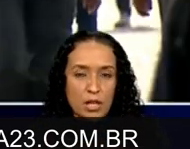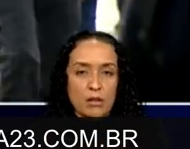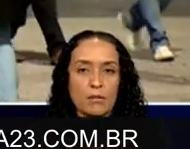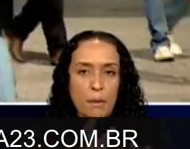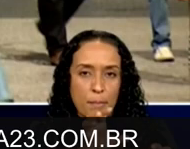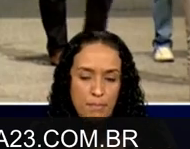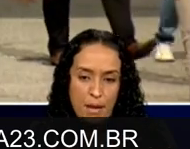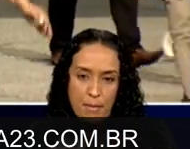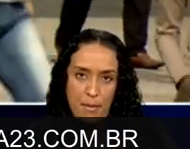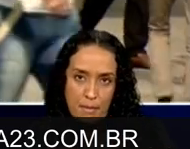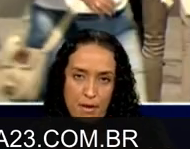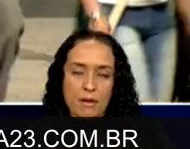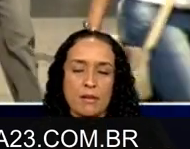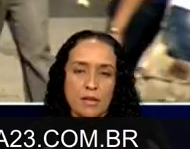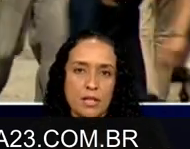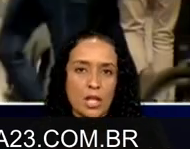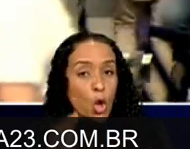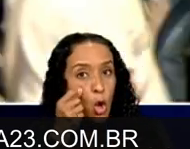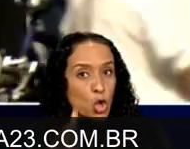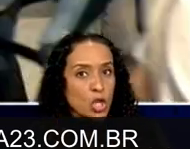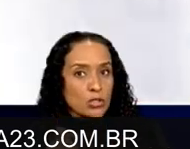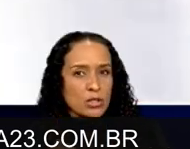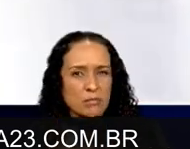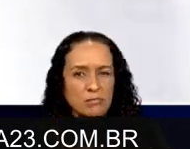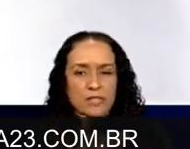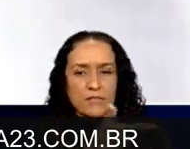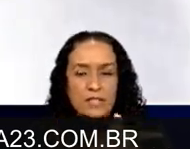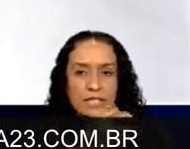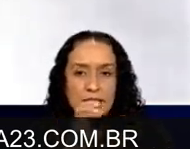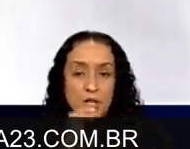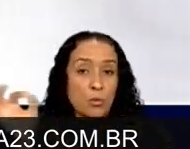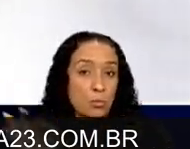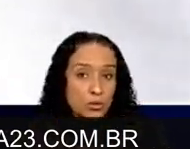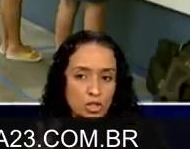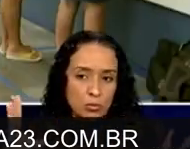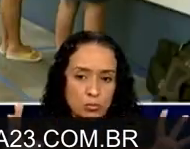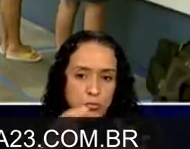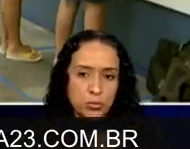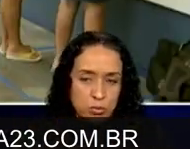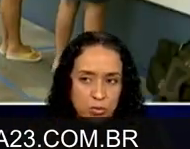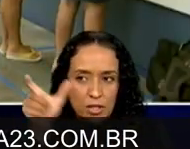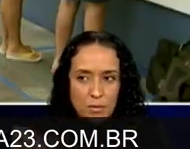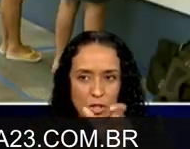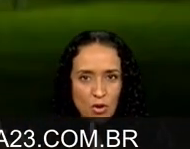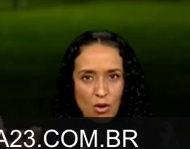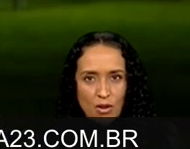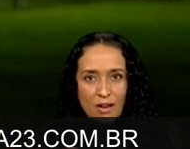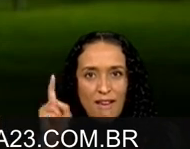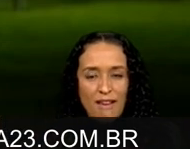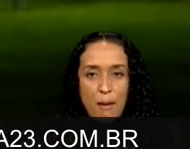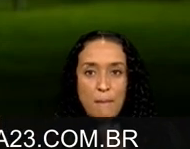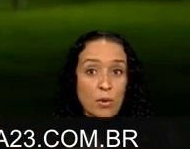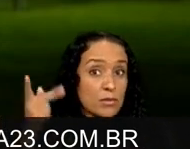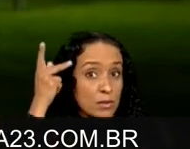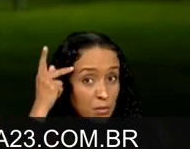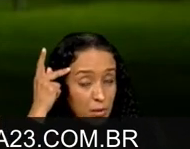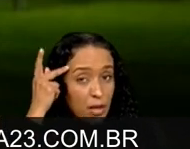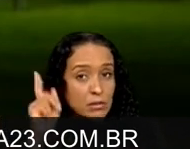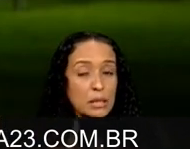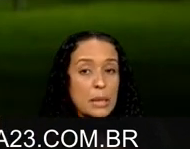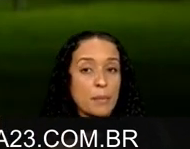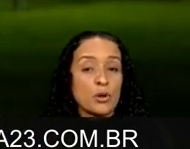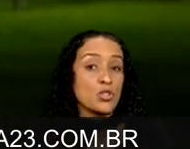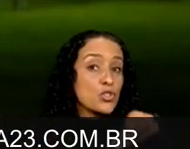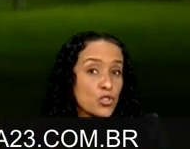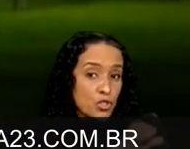nessas 3 faixas e tem uma curiosidade, cerca de 25% do total de beneficiados eram de São Paulo, seguido ali por